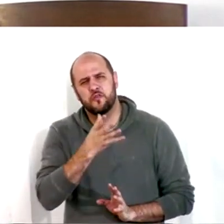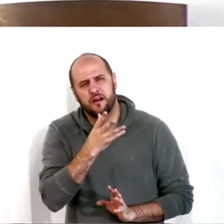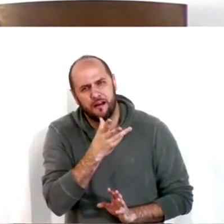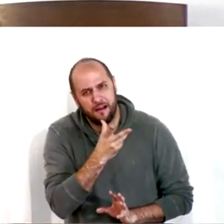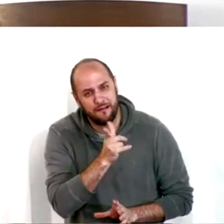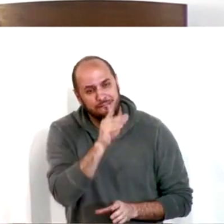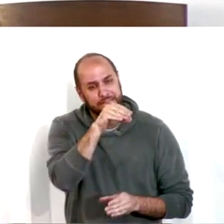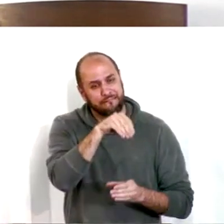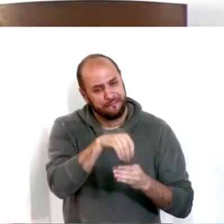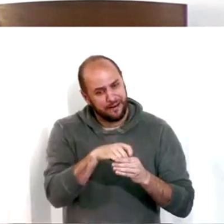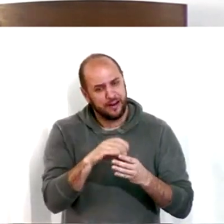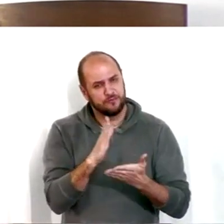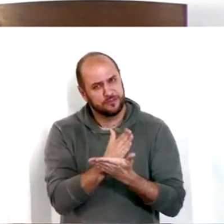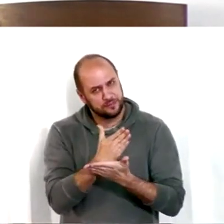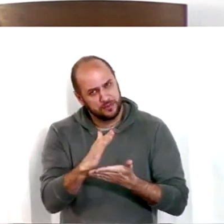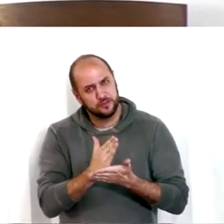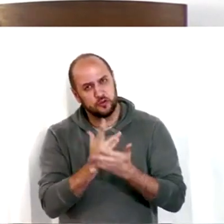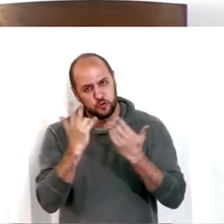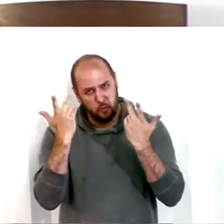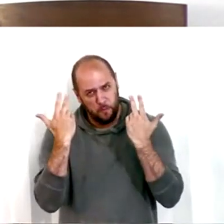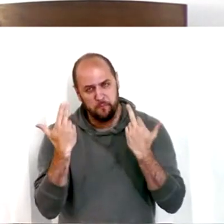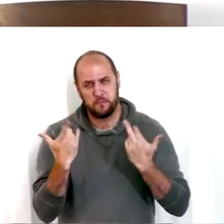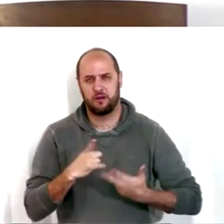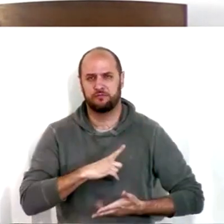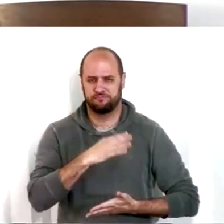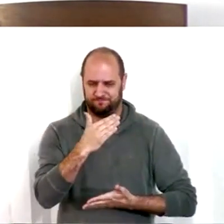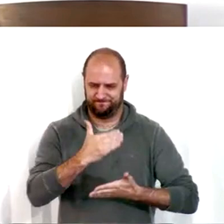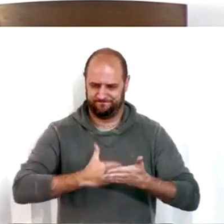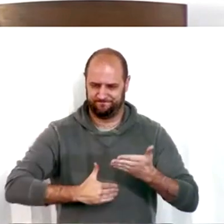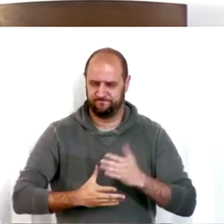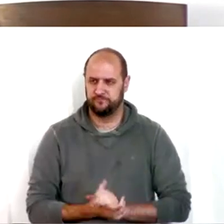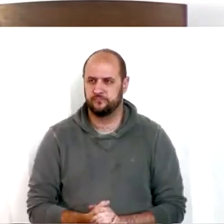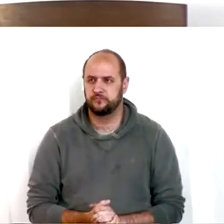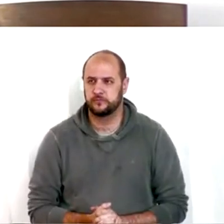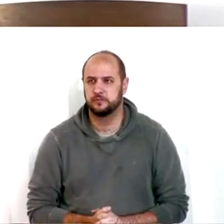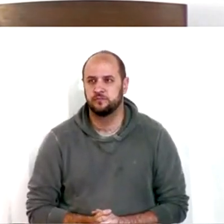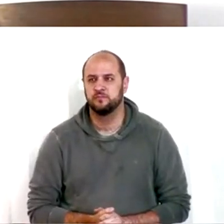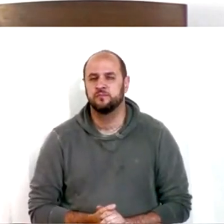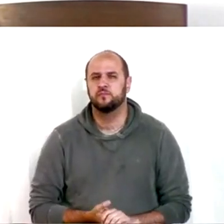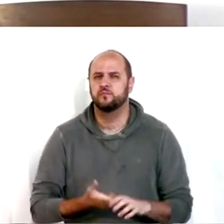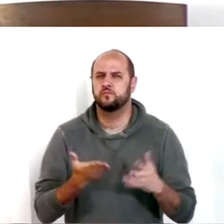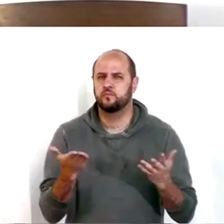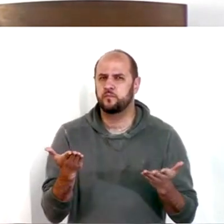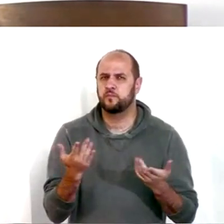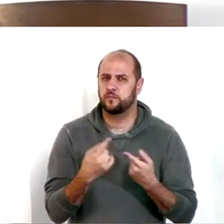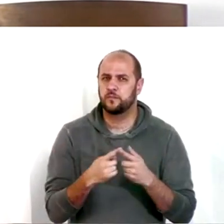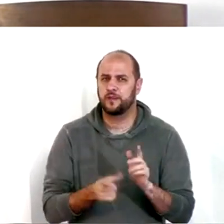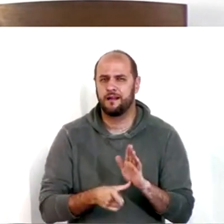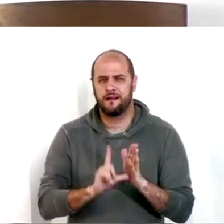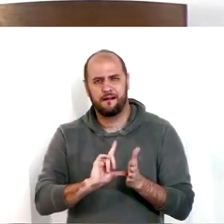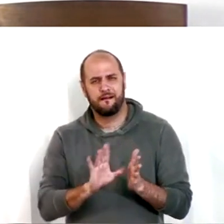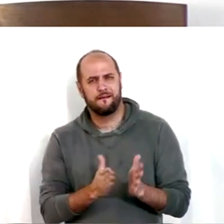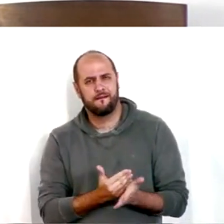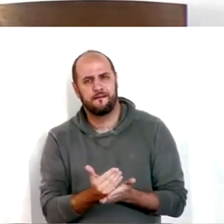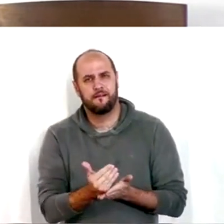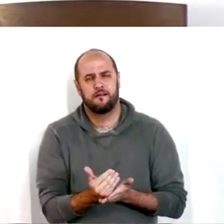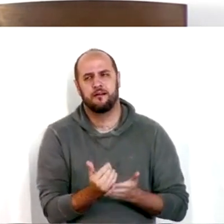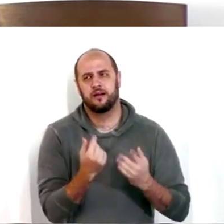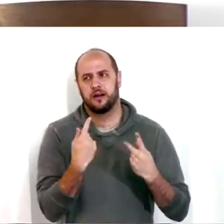pausadamente, dentro das divisões naturais do texto. Eu gostaria, antes de entrar no